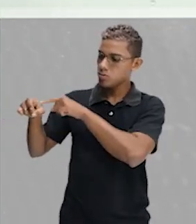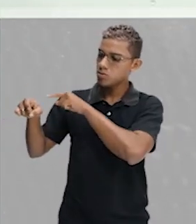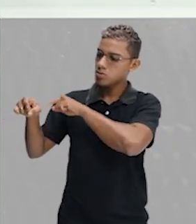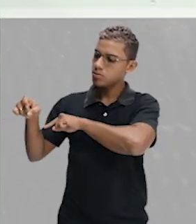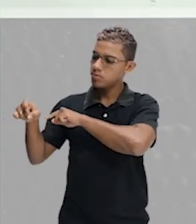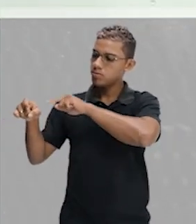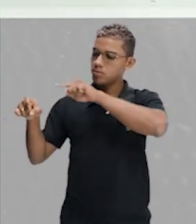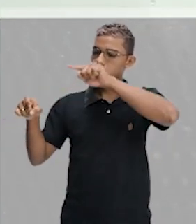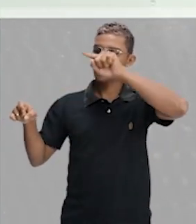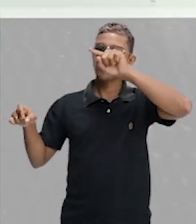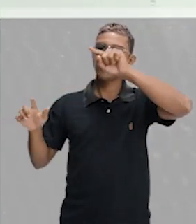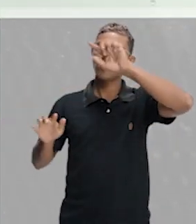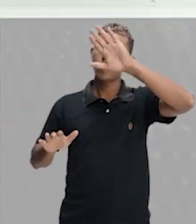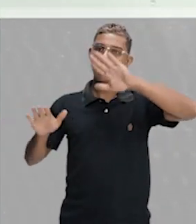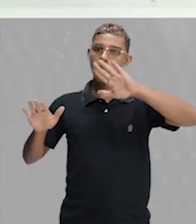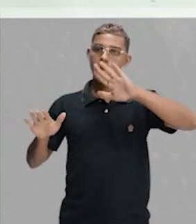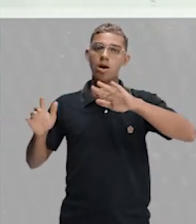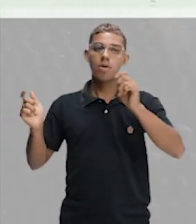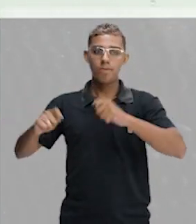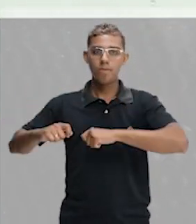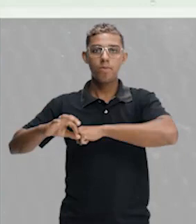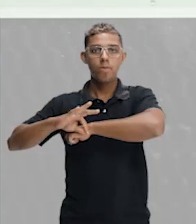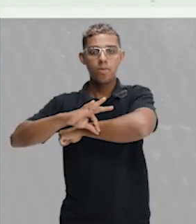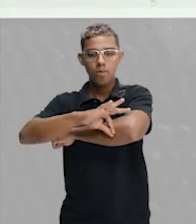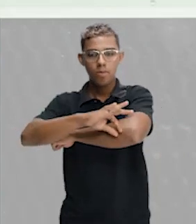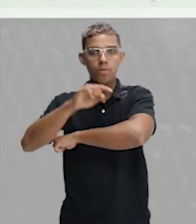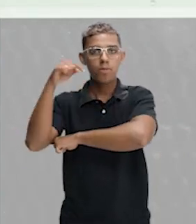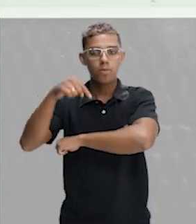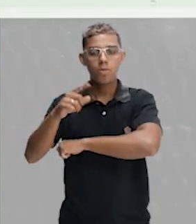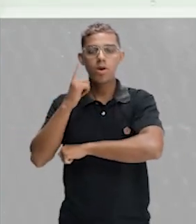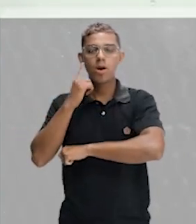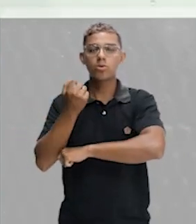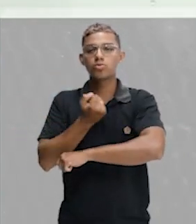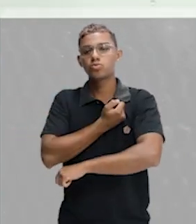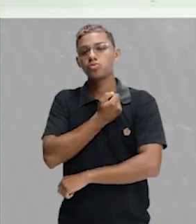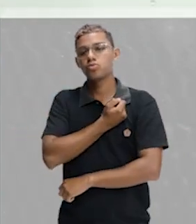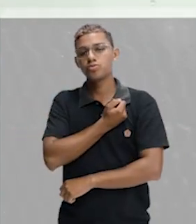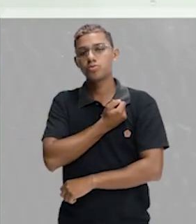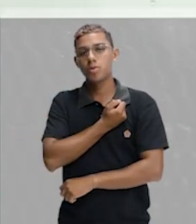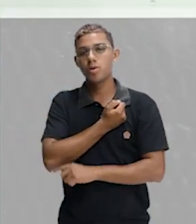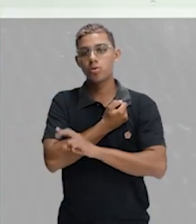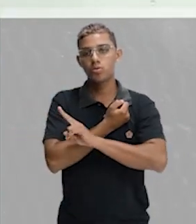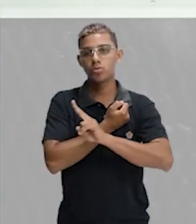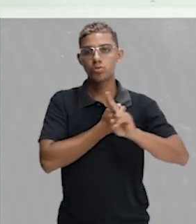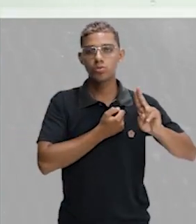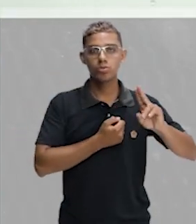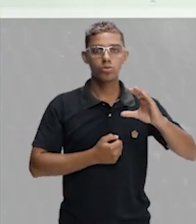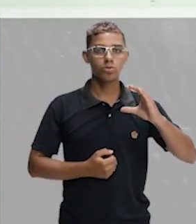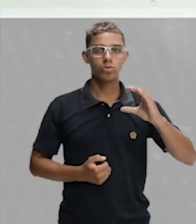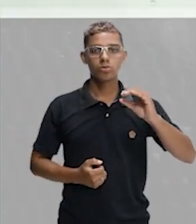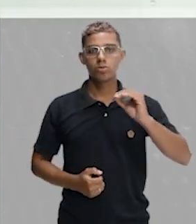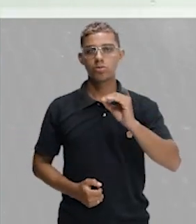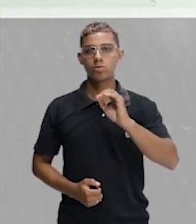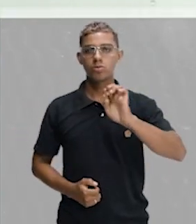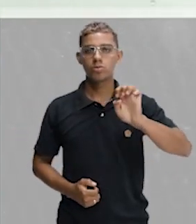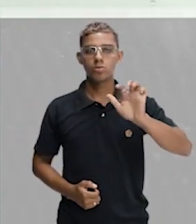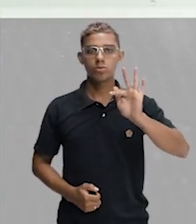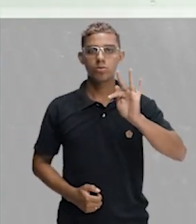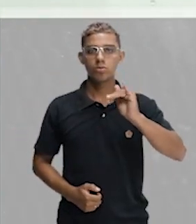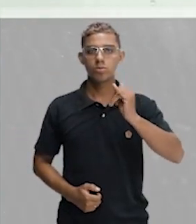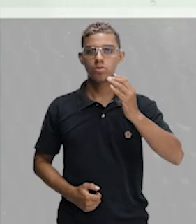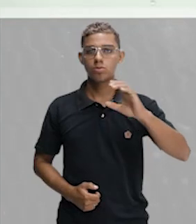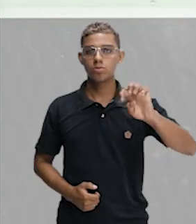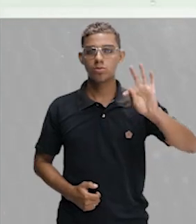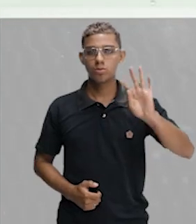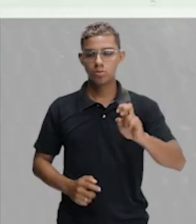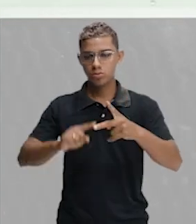medir essa declabilidade através de um número que é chamado de coeficiente angular dessa reta Tá então vamos ver o